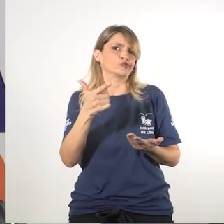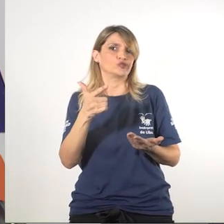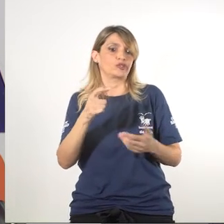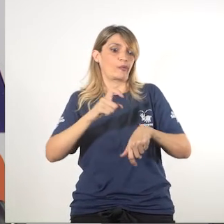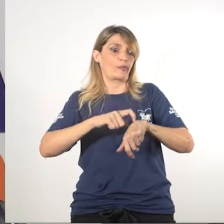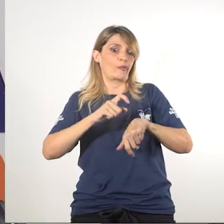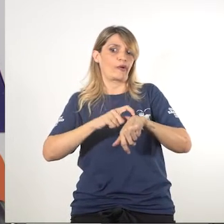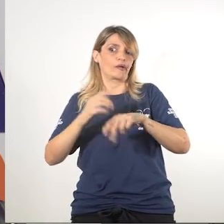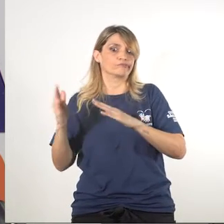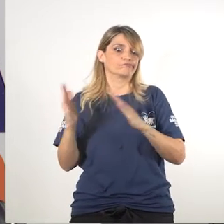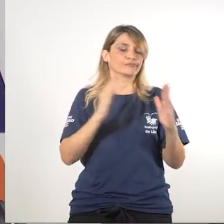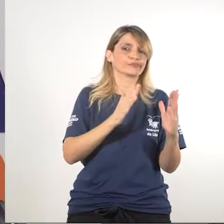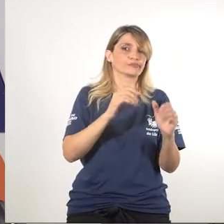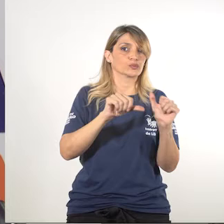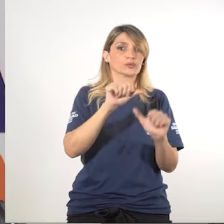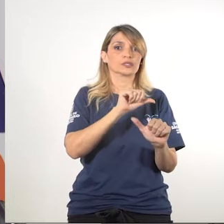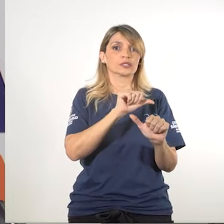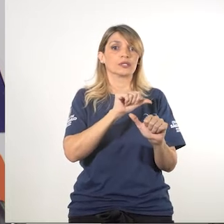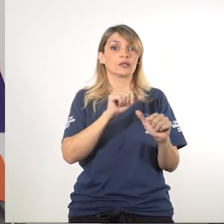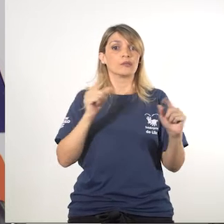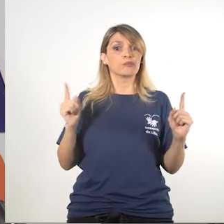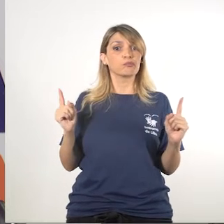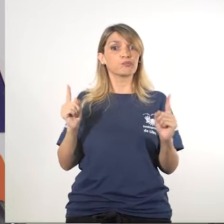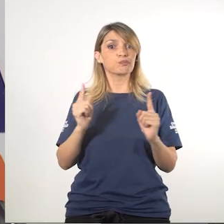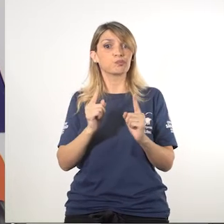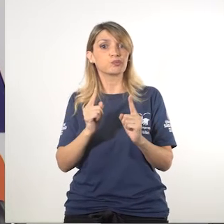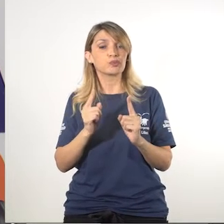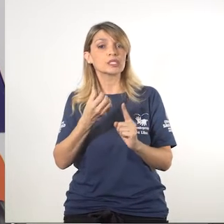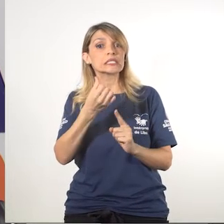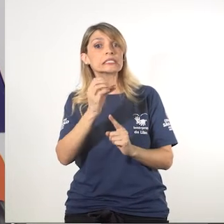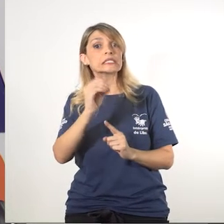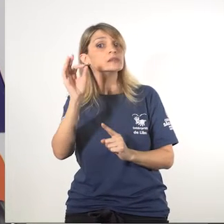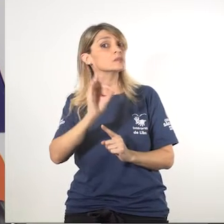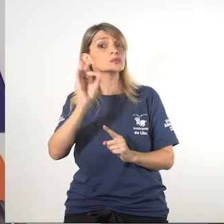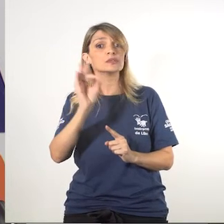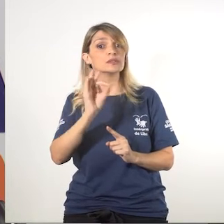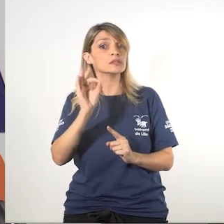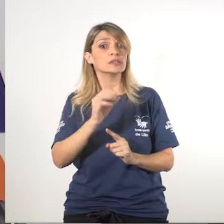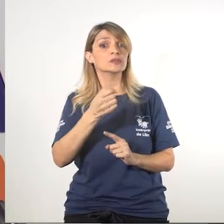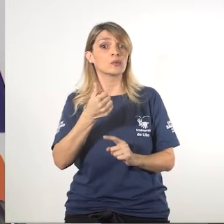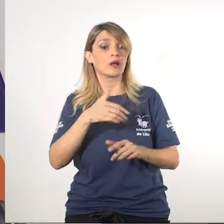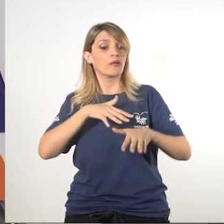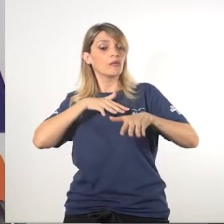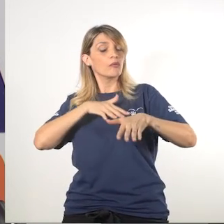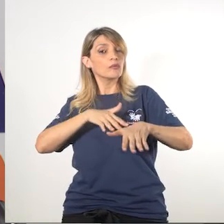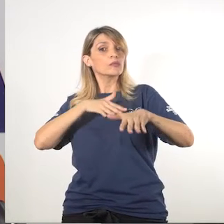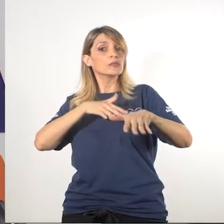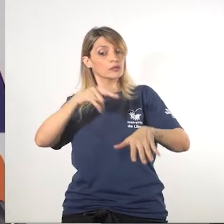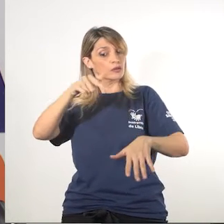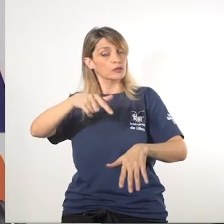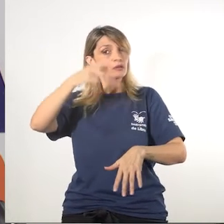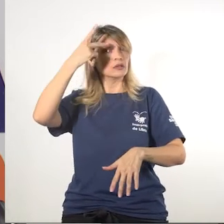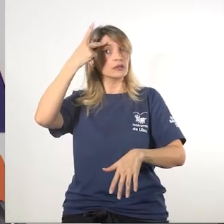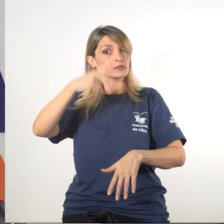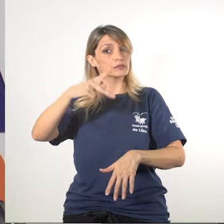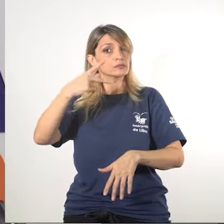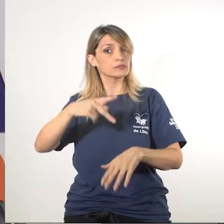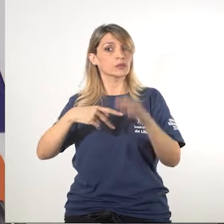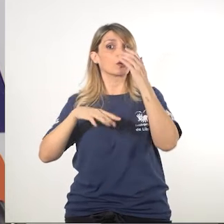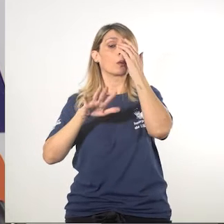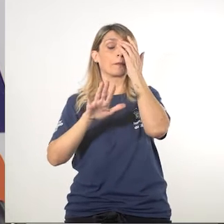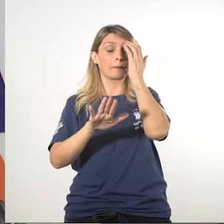fase emergencial, a gente viu uma redução de 60% quase do trânsito na cidade de São Paulo,